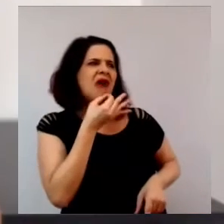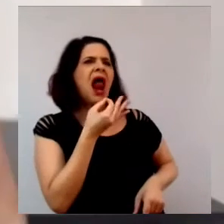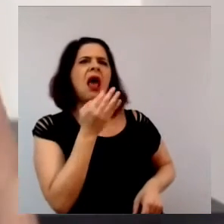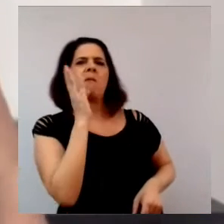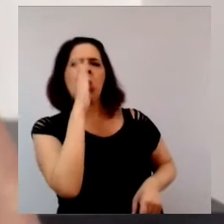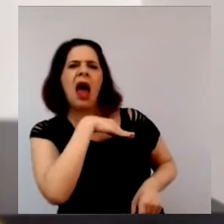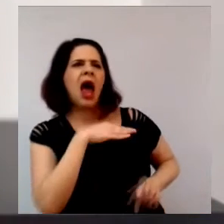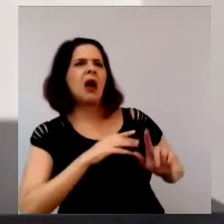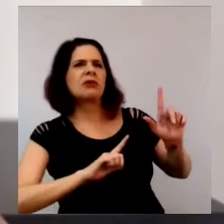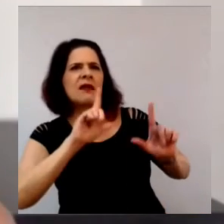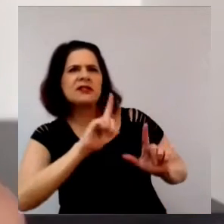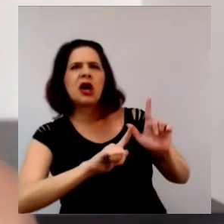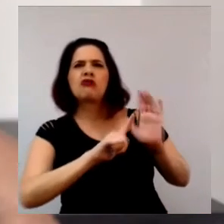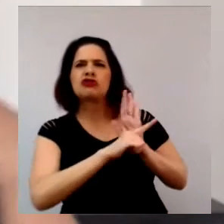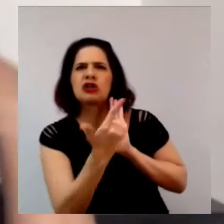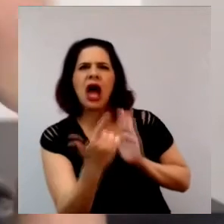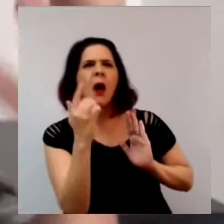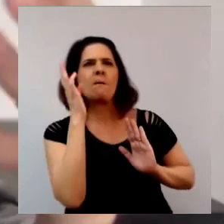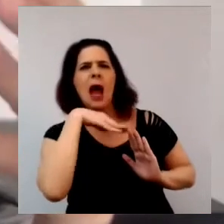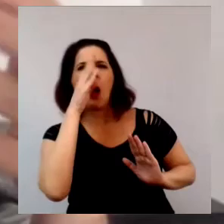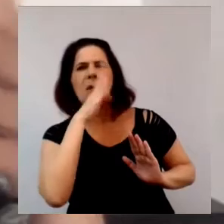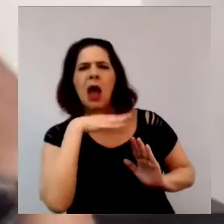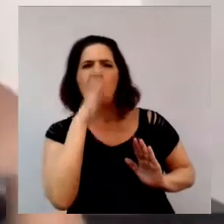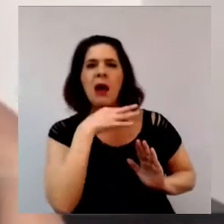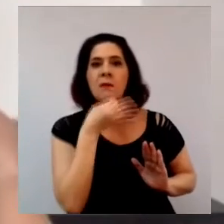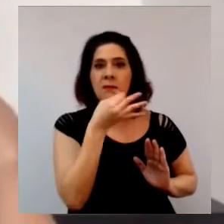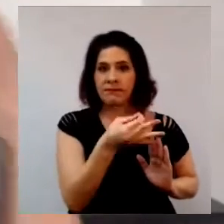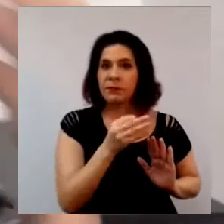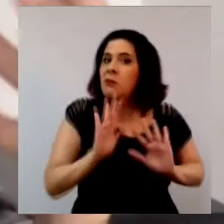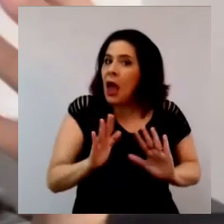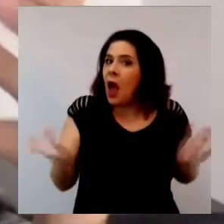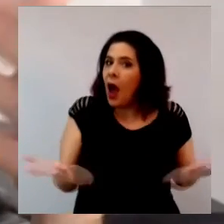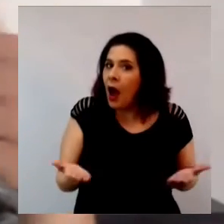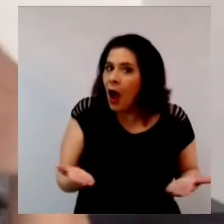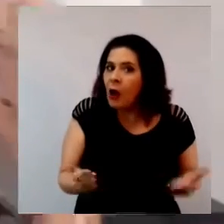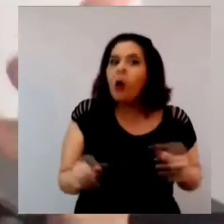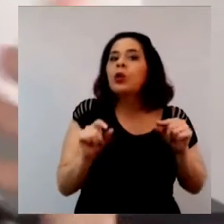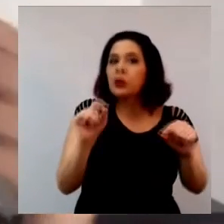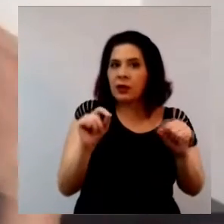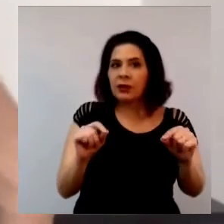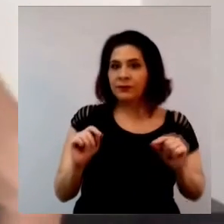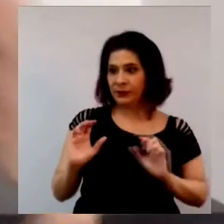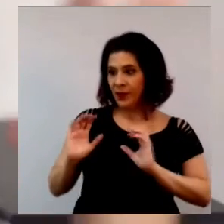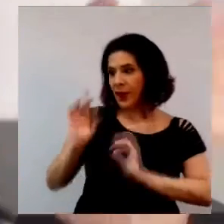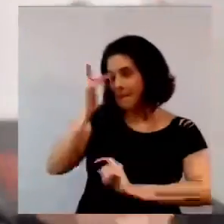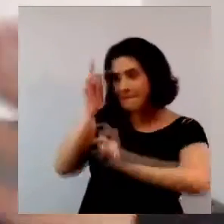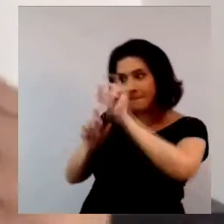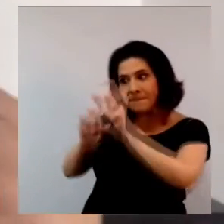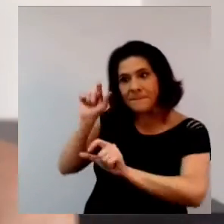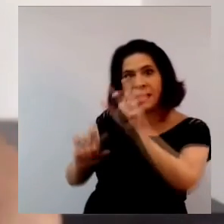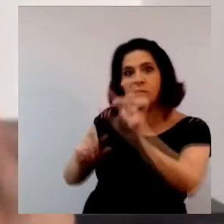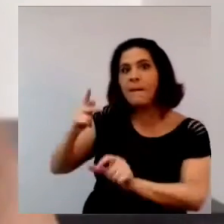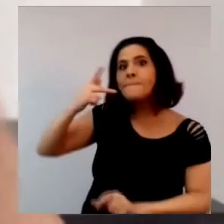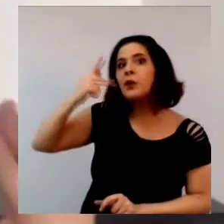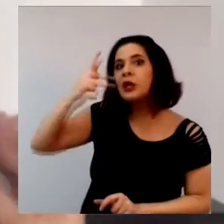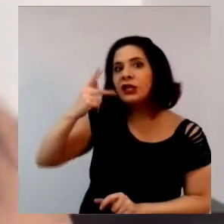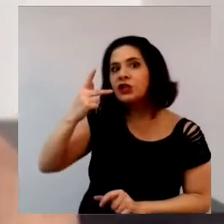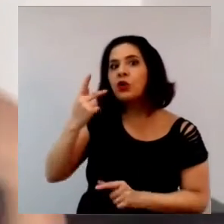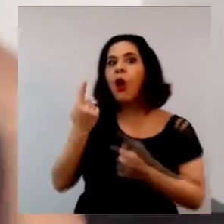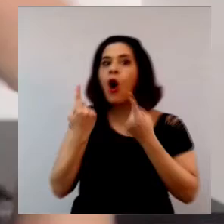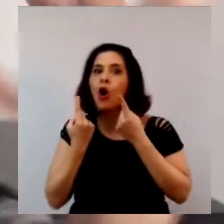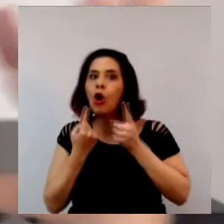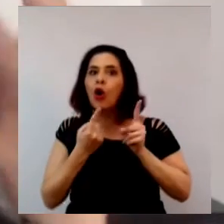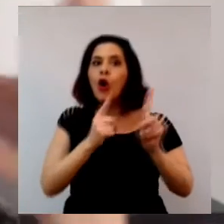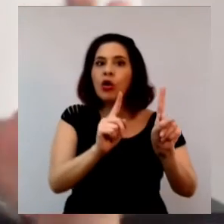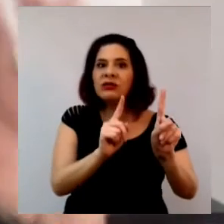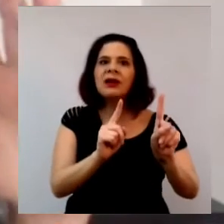entre políticos combatendo a imprensa, falando mal da imprensa e, eventualmente, das empresas, né? No Brasil, mais